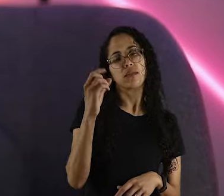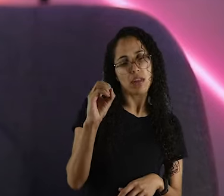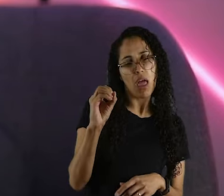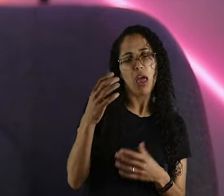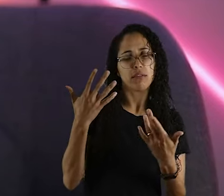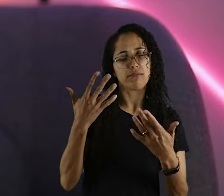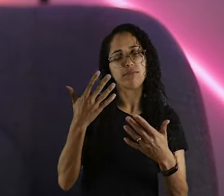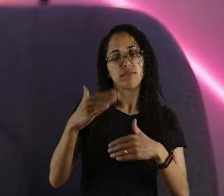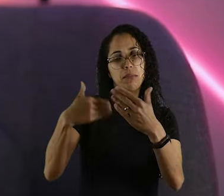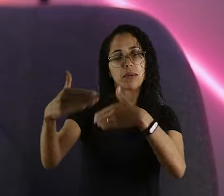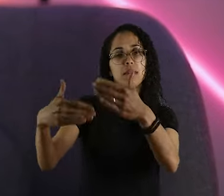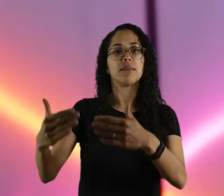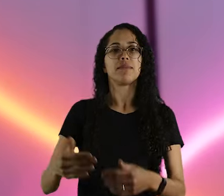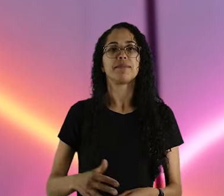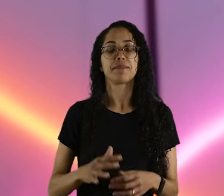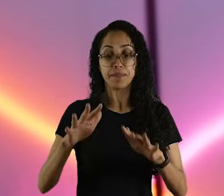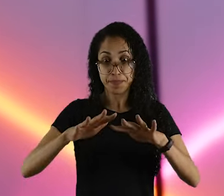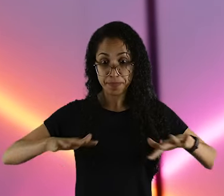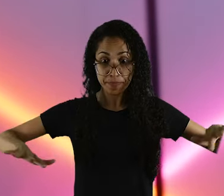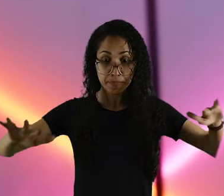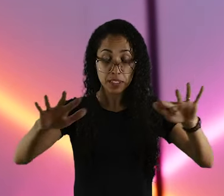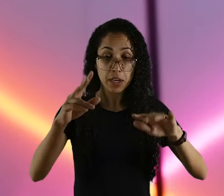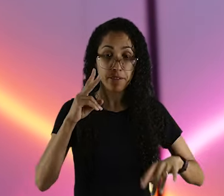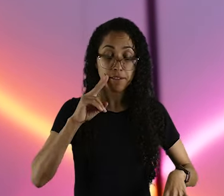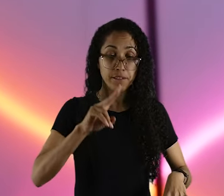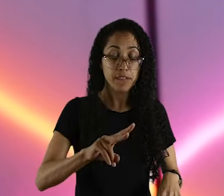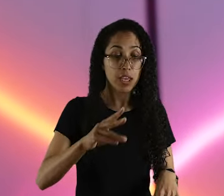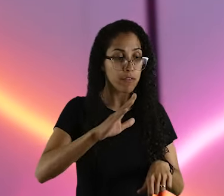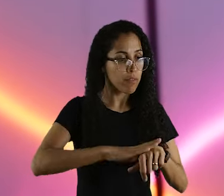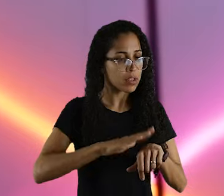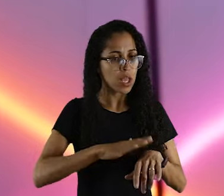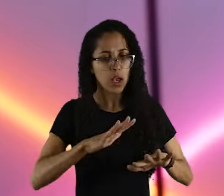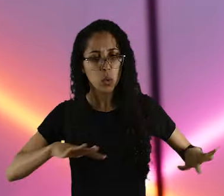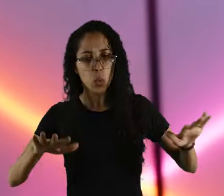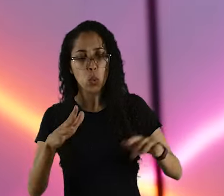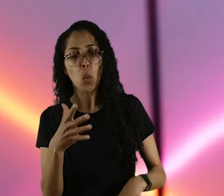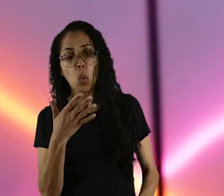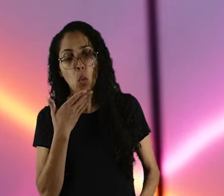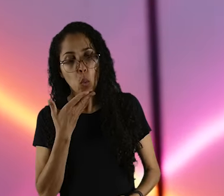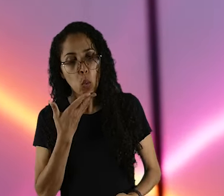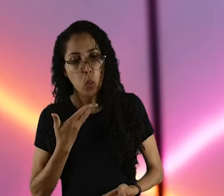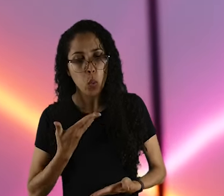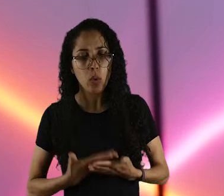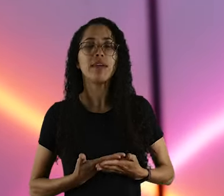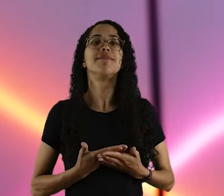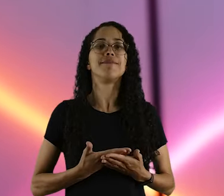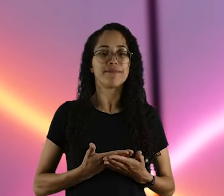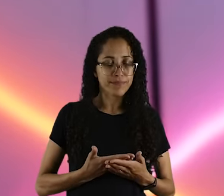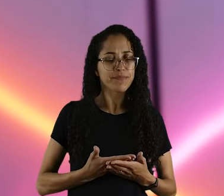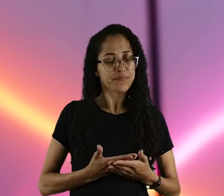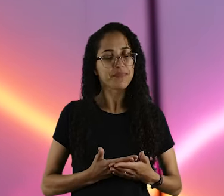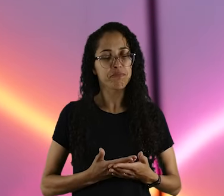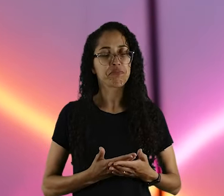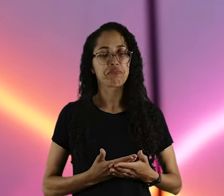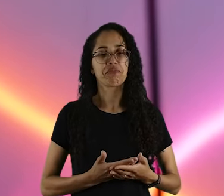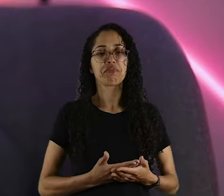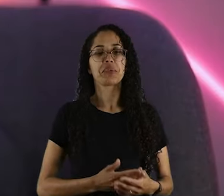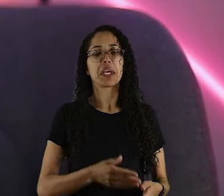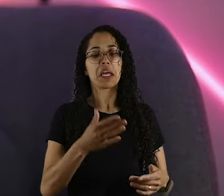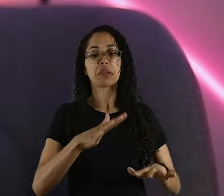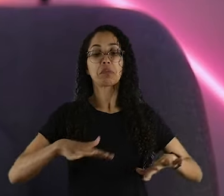Ver tudo que eu fiz aqui agora, ser meio lúdico, assim, eu posso ver, assim, né, assim, melhor, mais bonito, mais interativo,